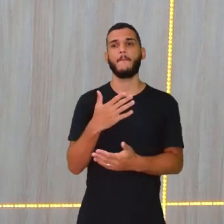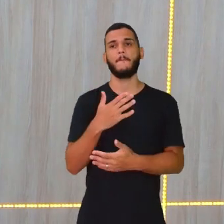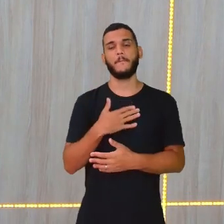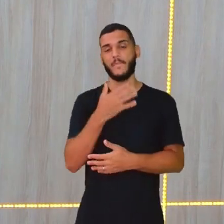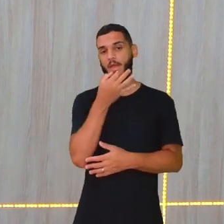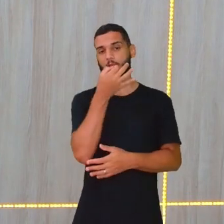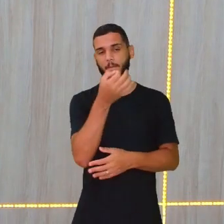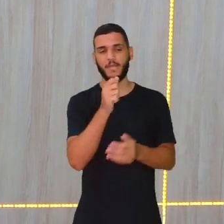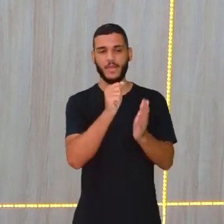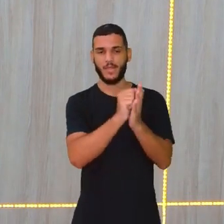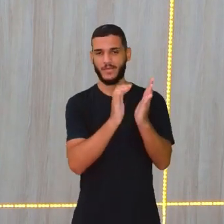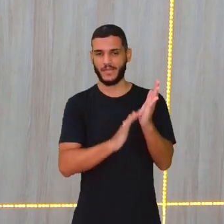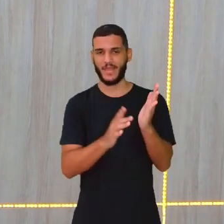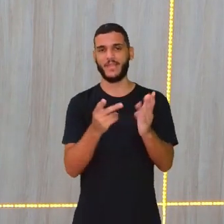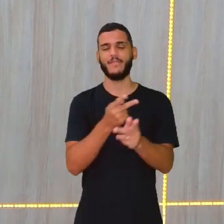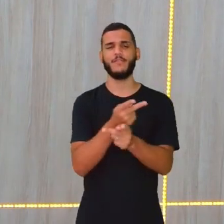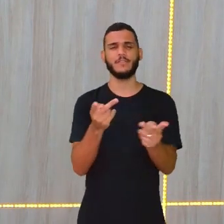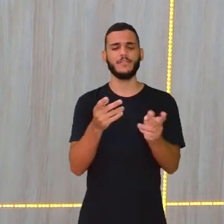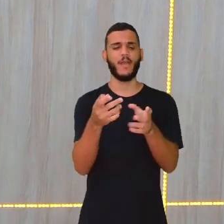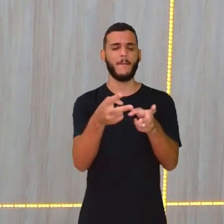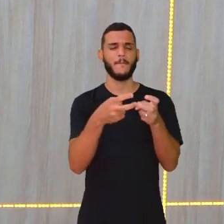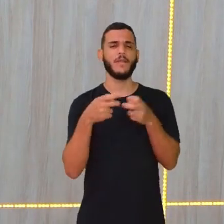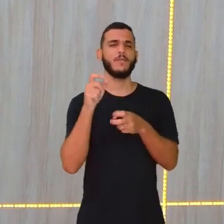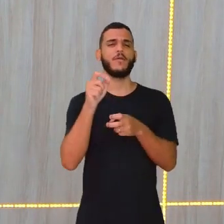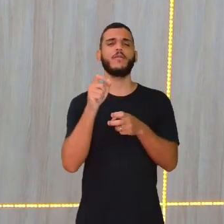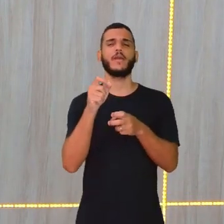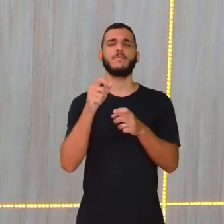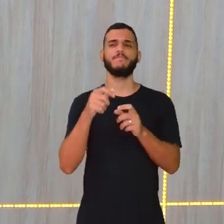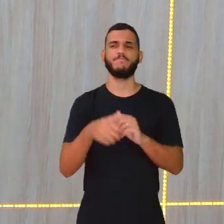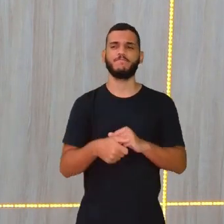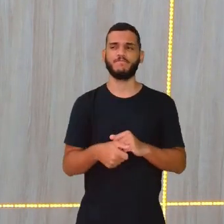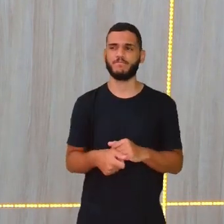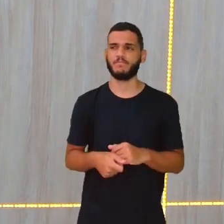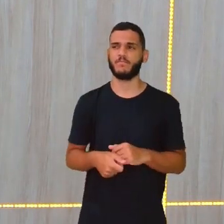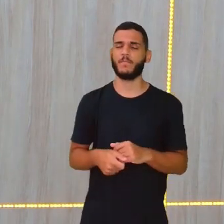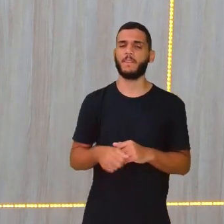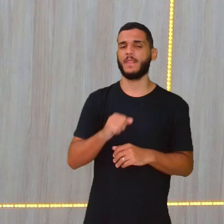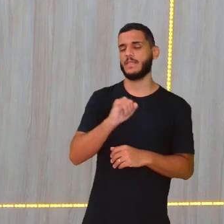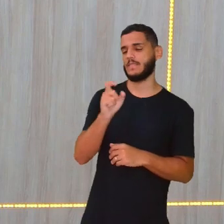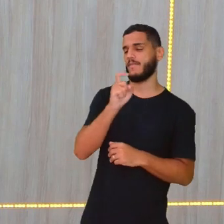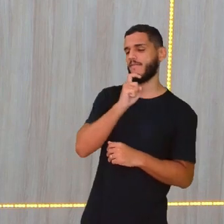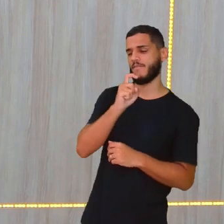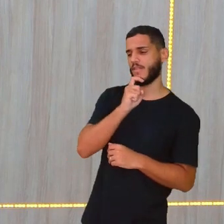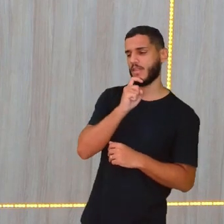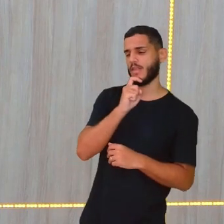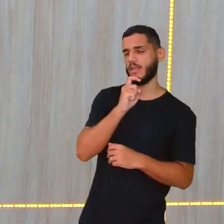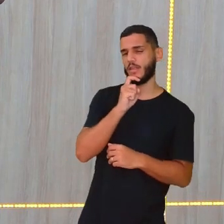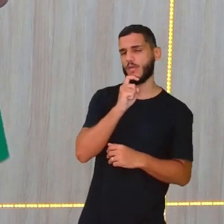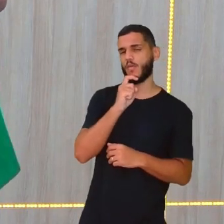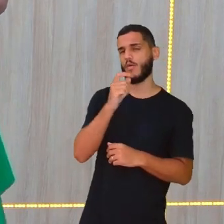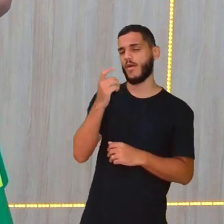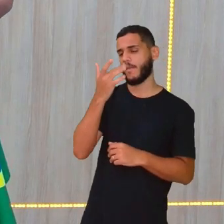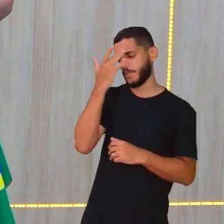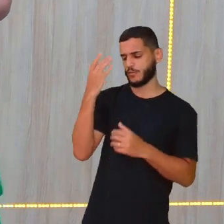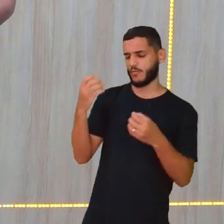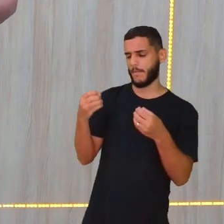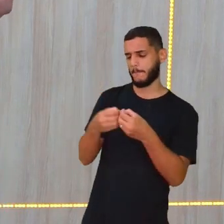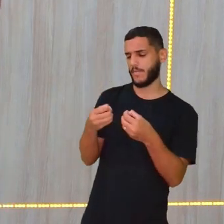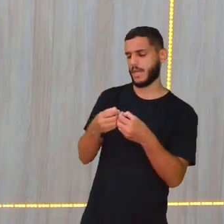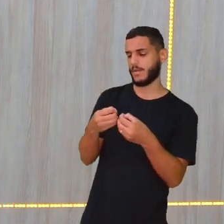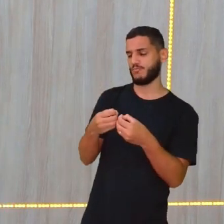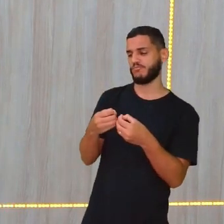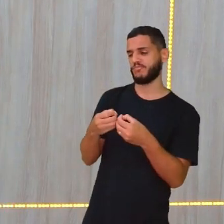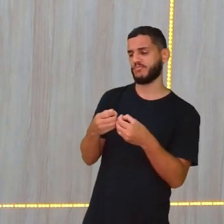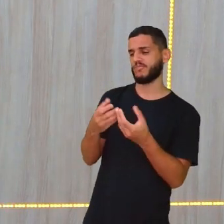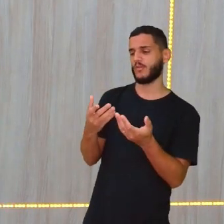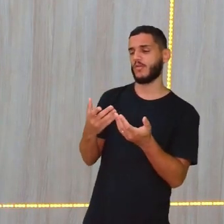de atividade é vocês começarem a observar, não é? Quando a gente está com frio, com quem a gente vai ficar pertinho, porque a gente